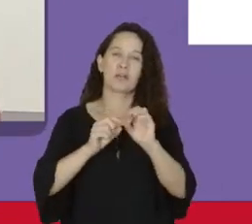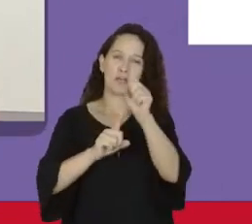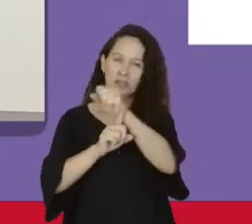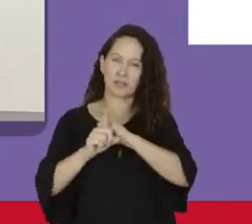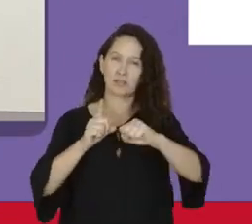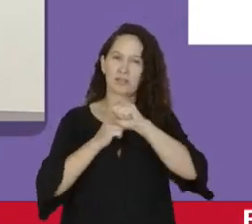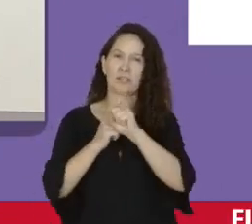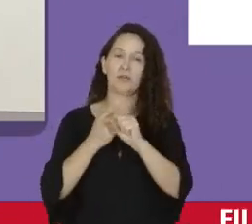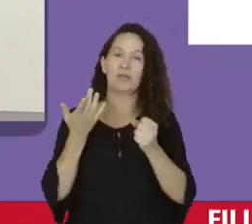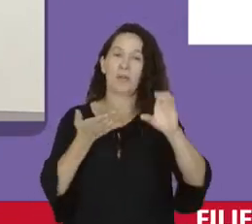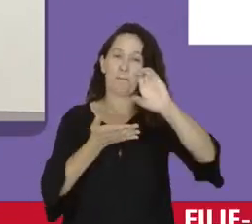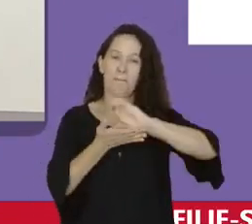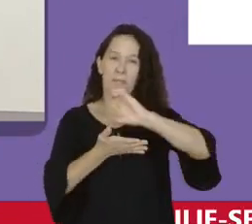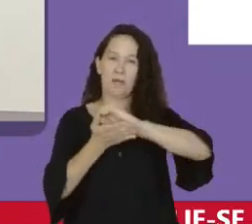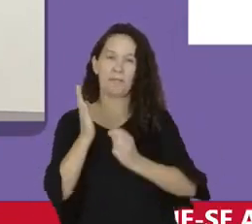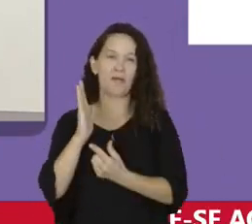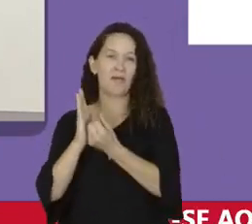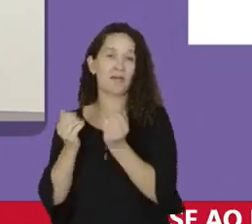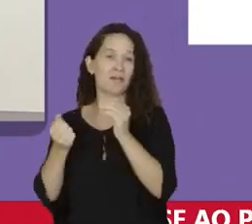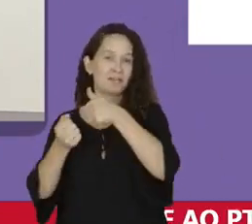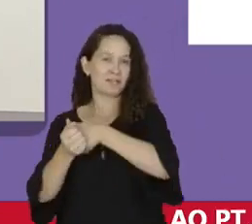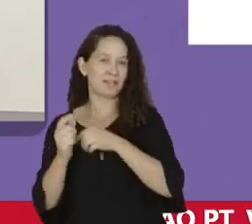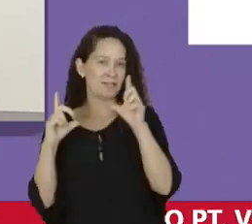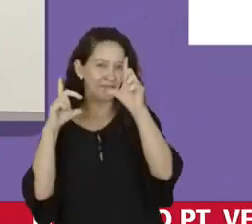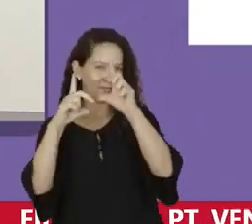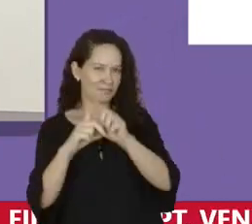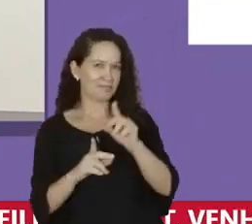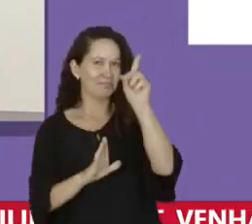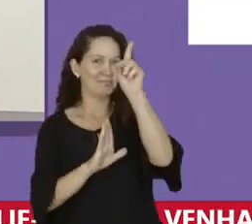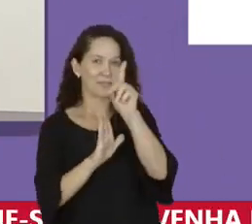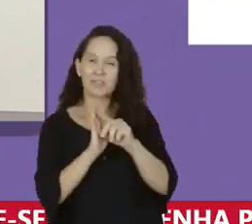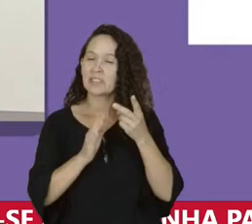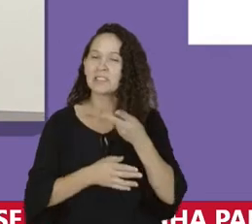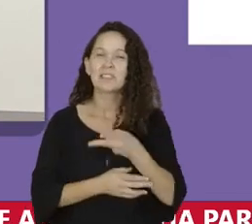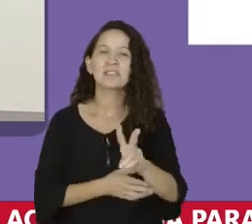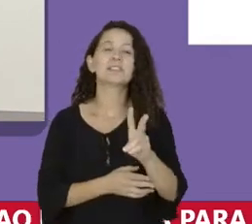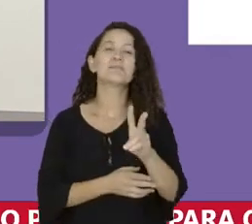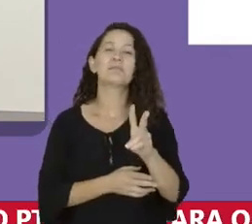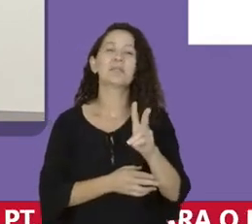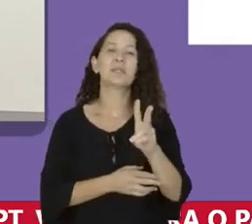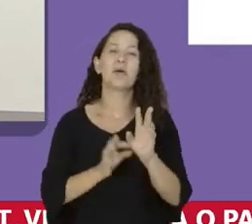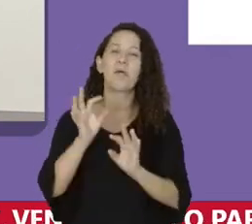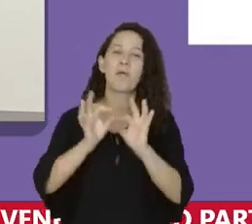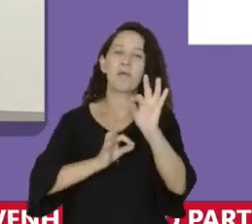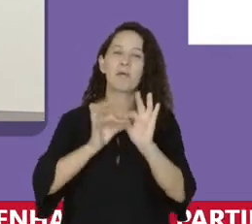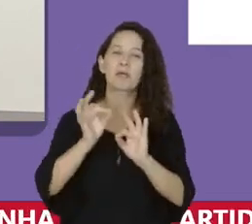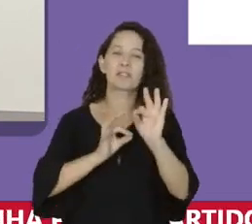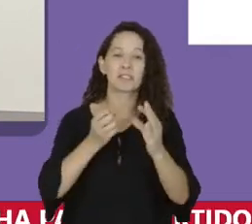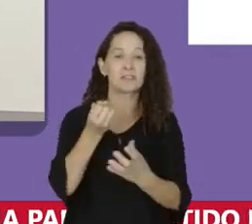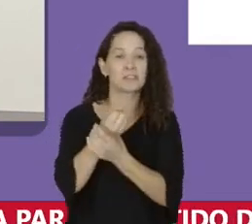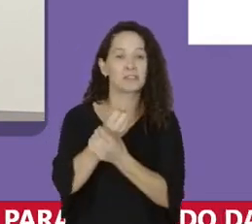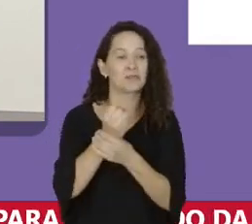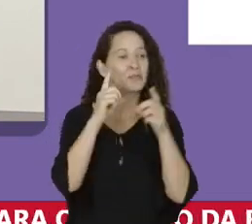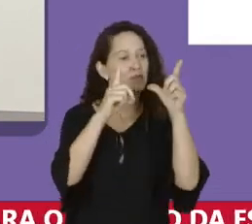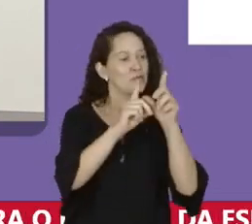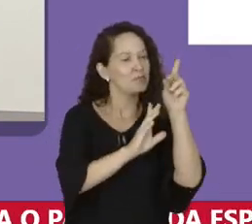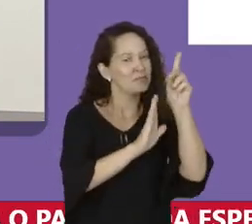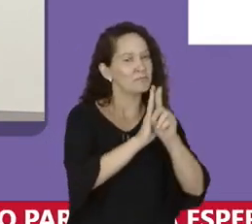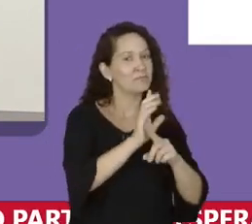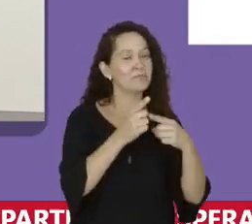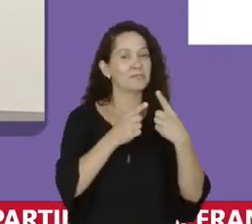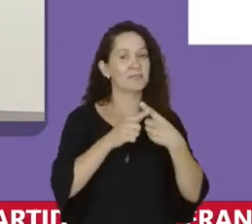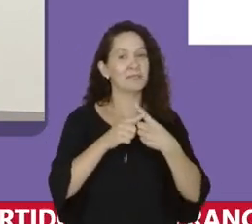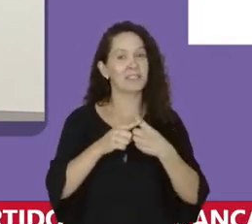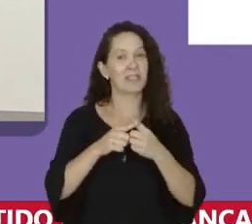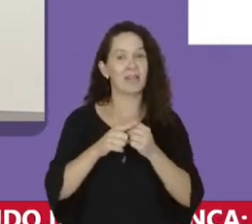de reserva para que a diminuição dos direitos seja sistematicamente assegurada pela